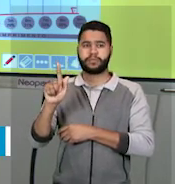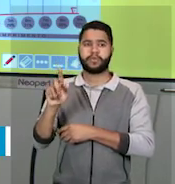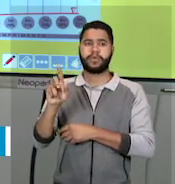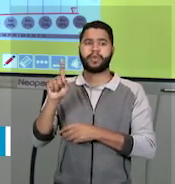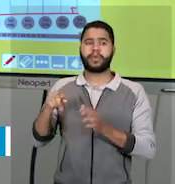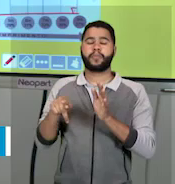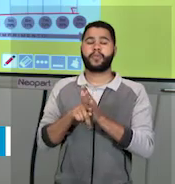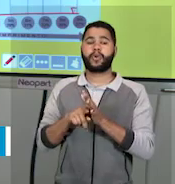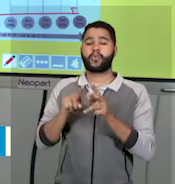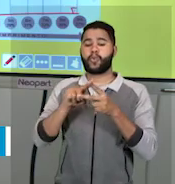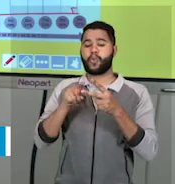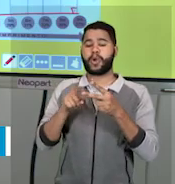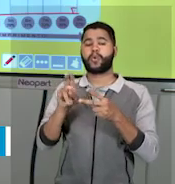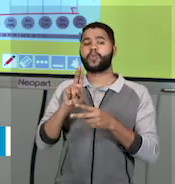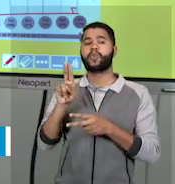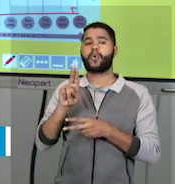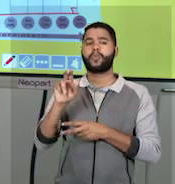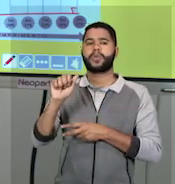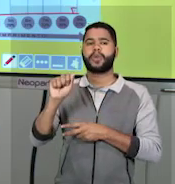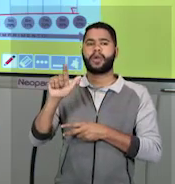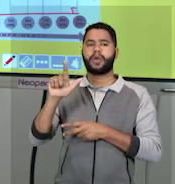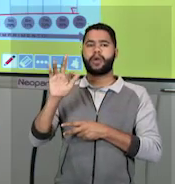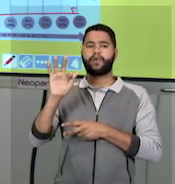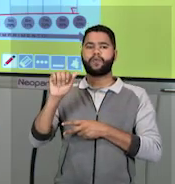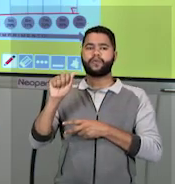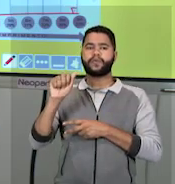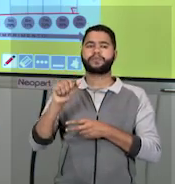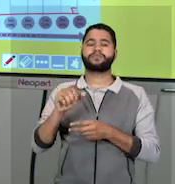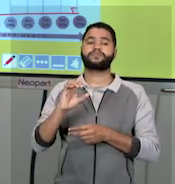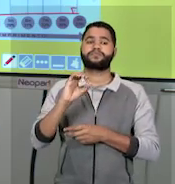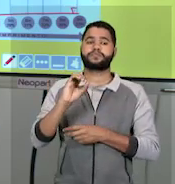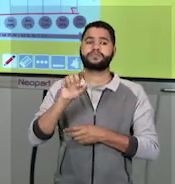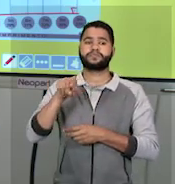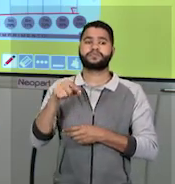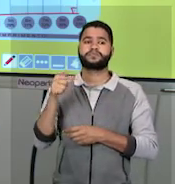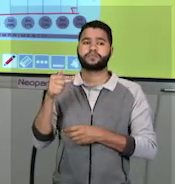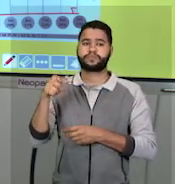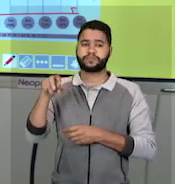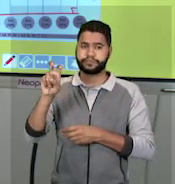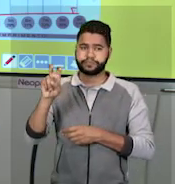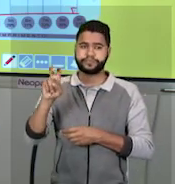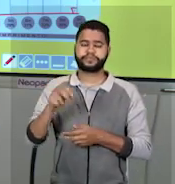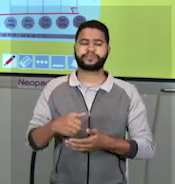No caso dessa aqui, ó, do primeiro, vamos pegar do primeiro, 0,75